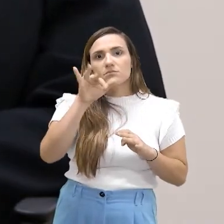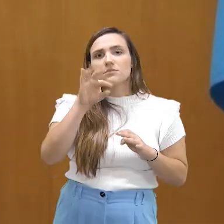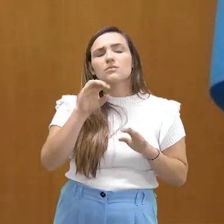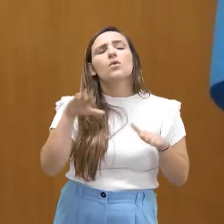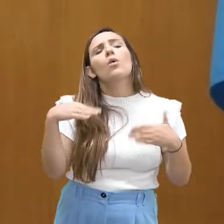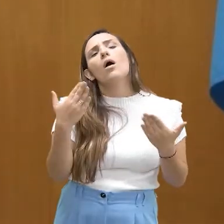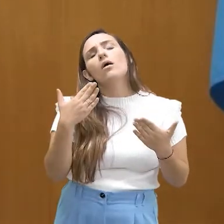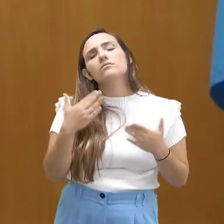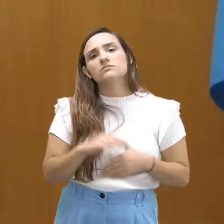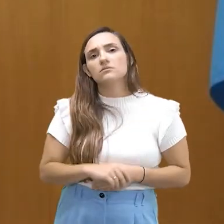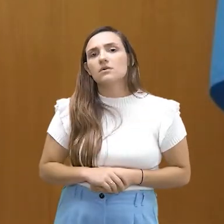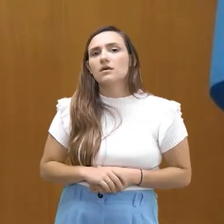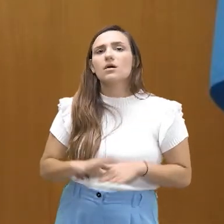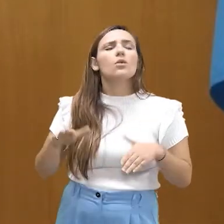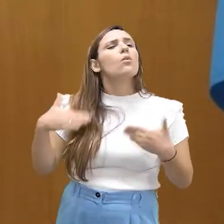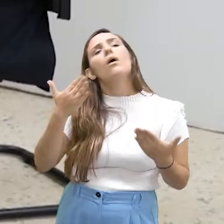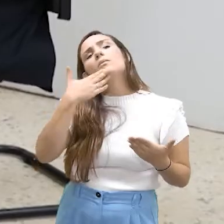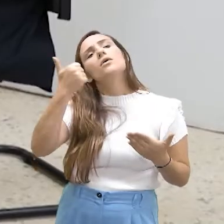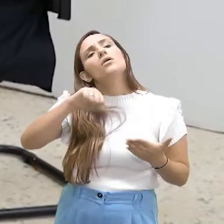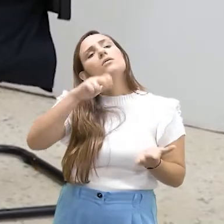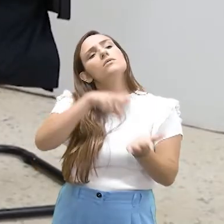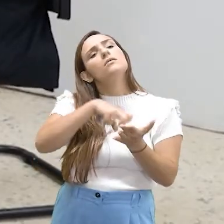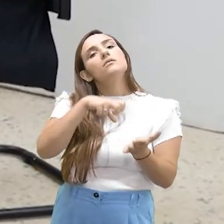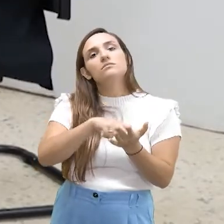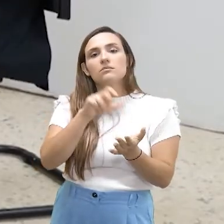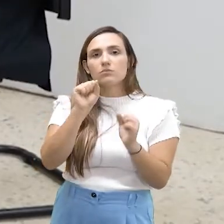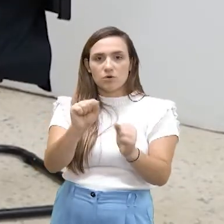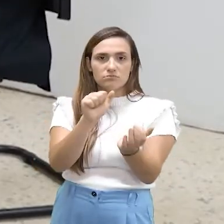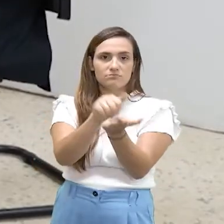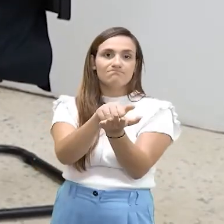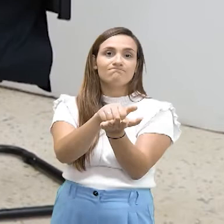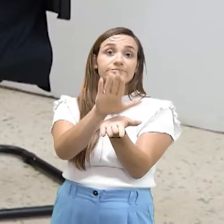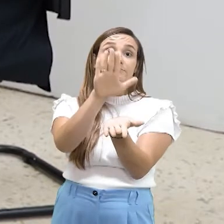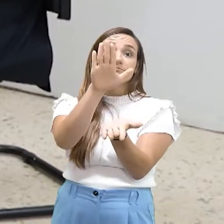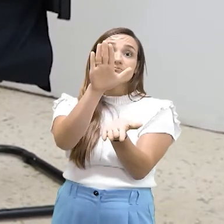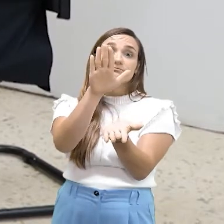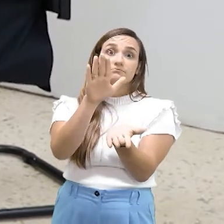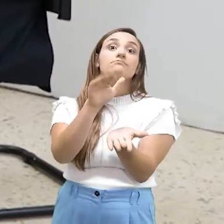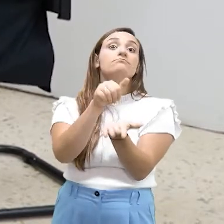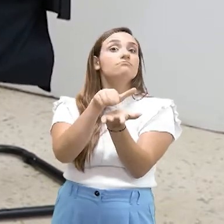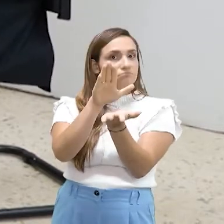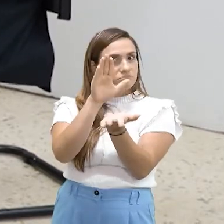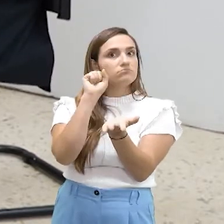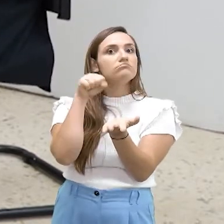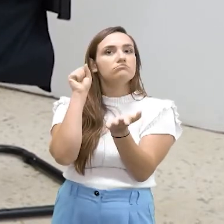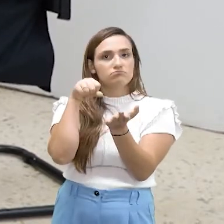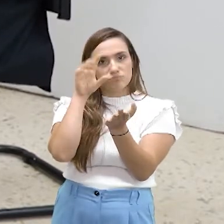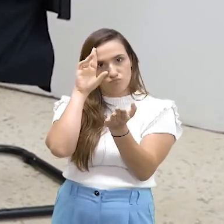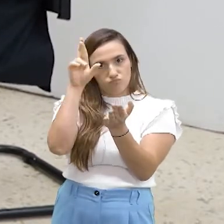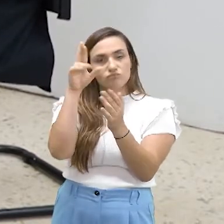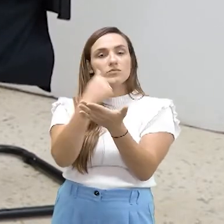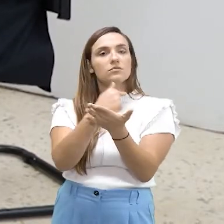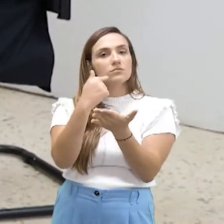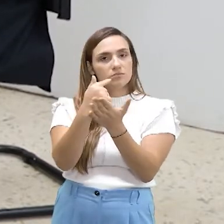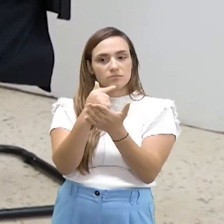que é a punição máxima? A máxima é a demissão a bem do serviço público. Ele pode ser